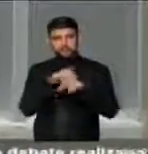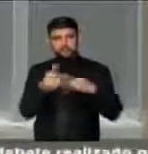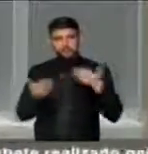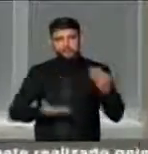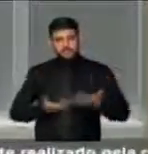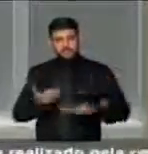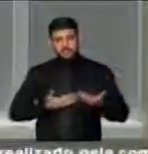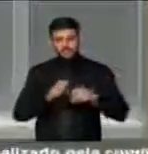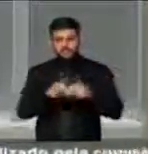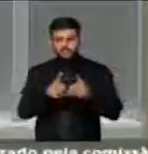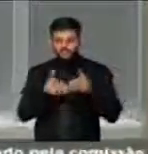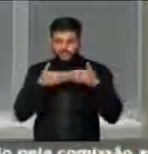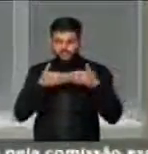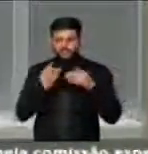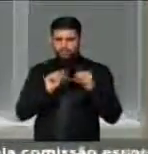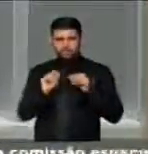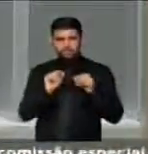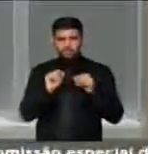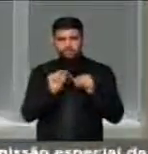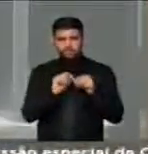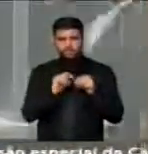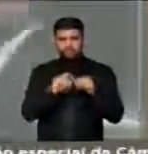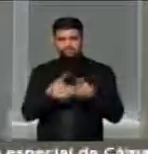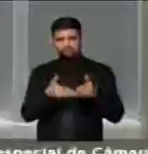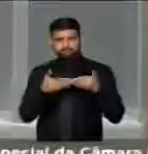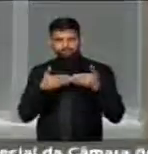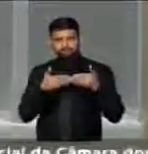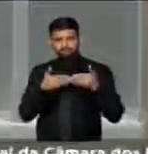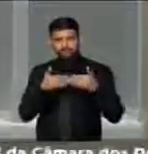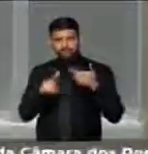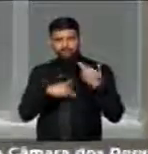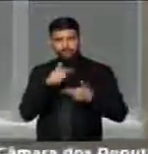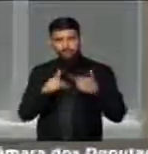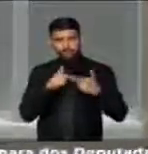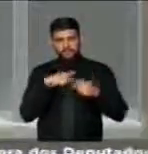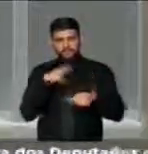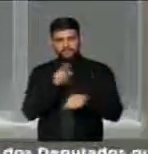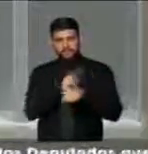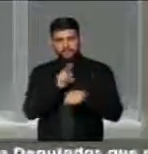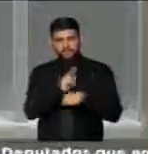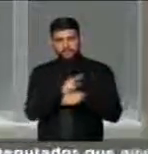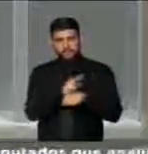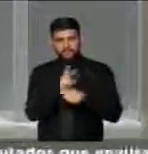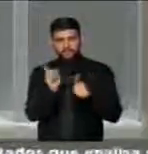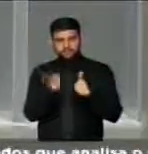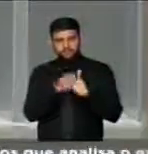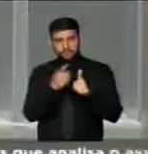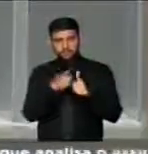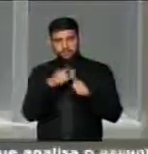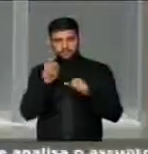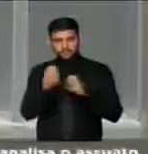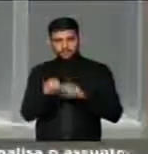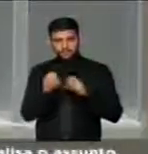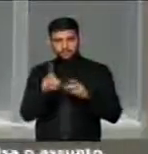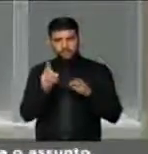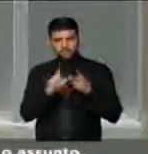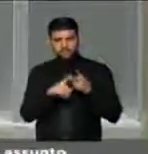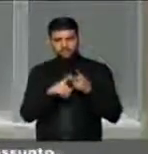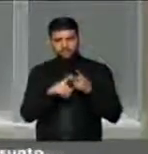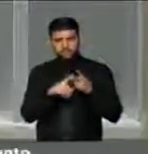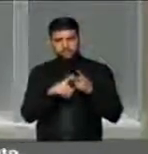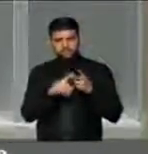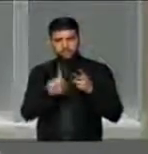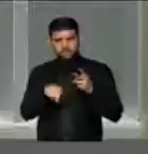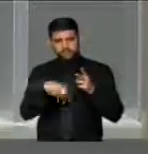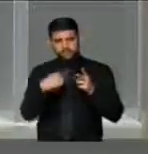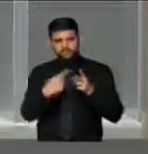Então, o nosso apelo é que, racionalmente, e a função de quem fiscaliza é primeiro educar, disciplinar